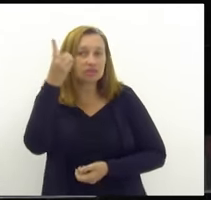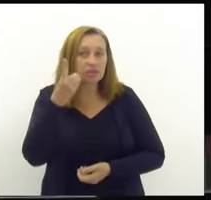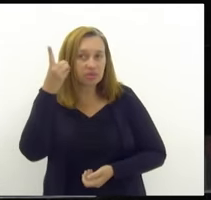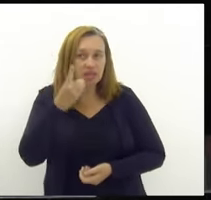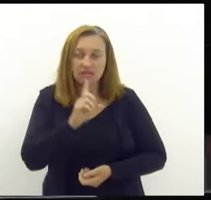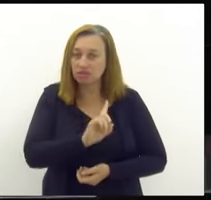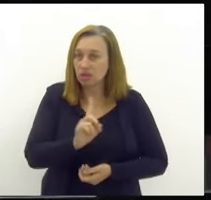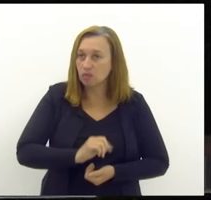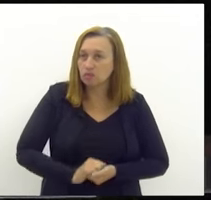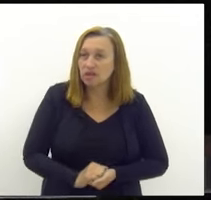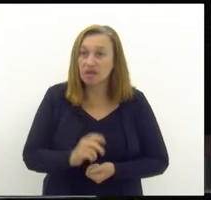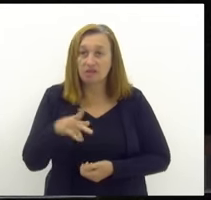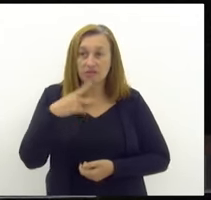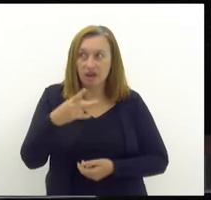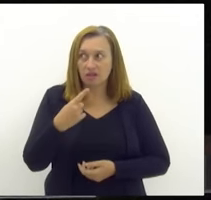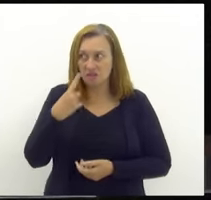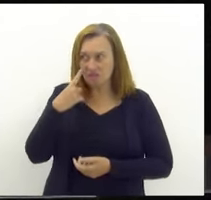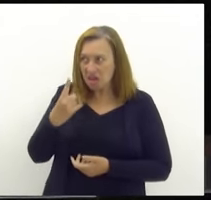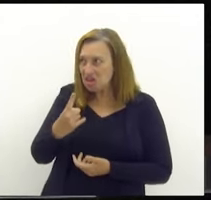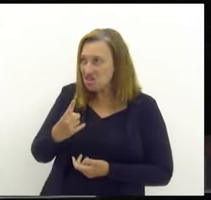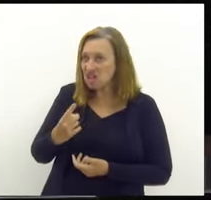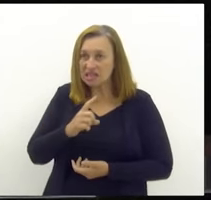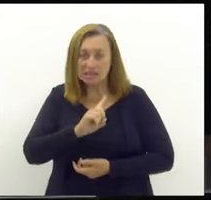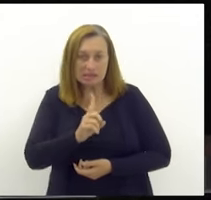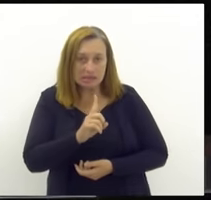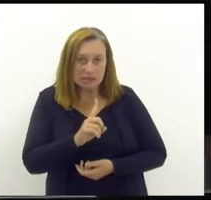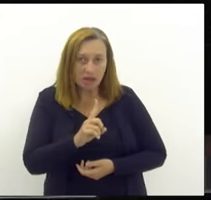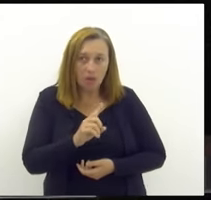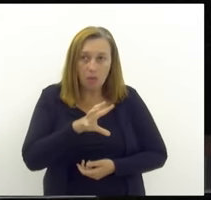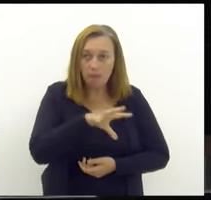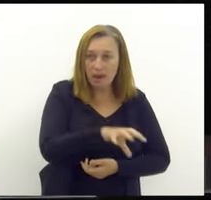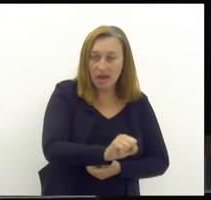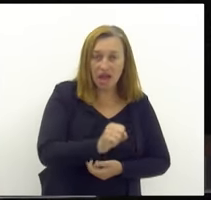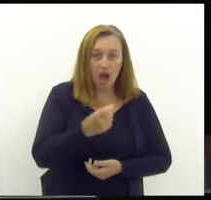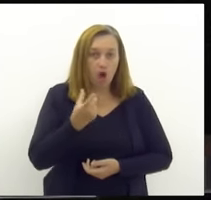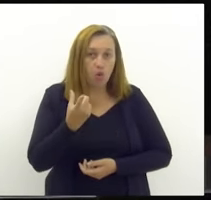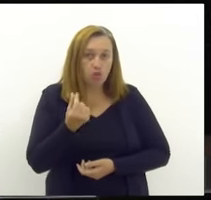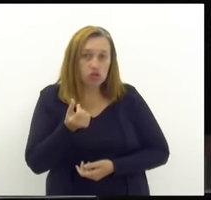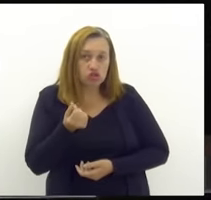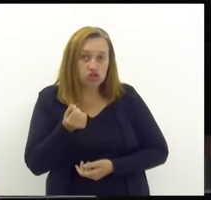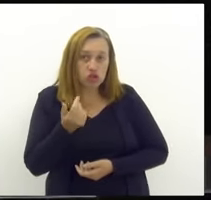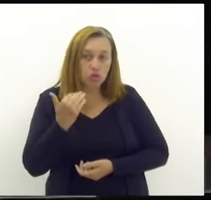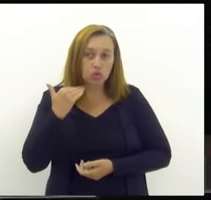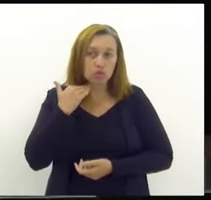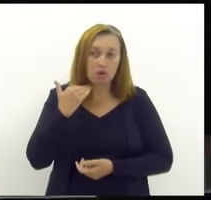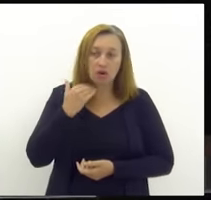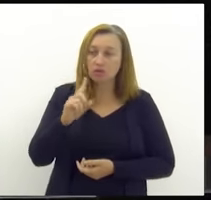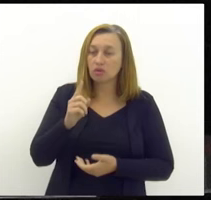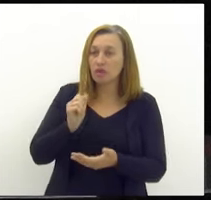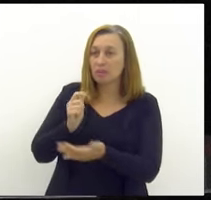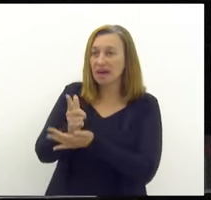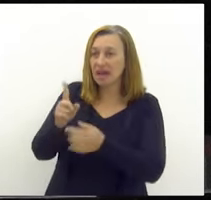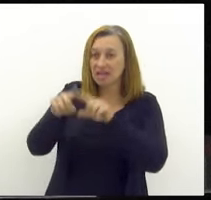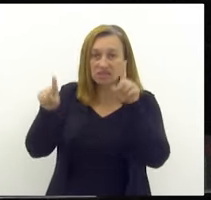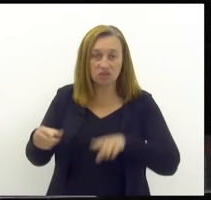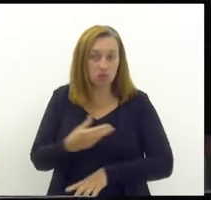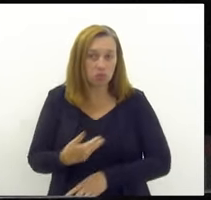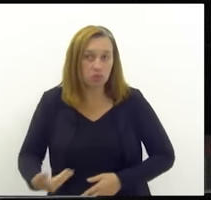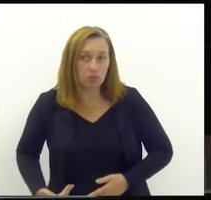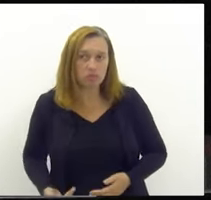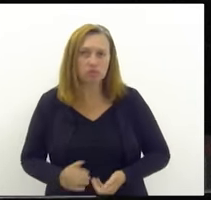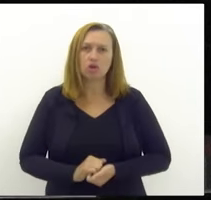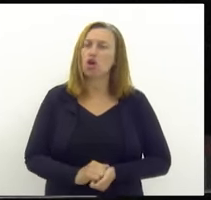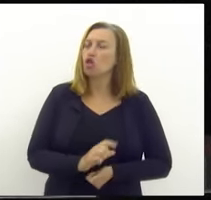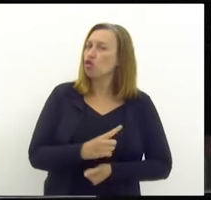deputadas dizendo olha se a gente não mexer no os Fundos A gente não vai pagar servidor